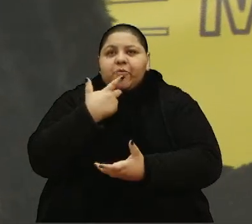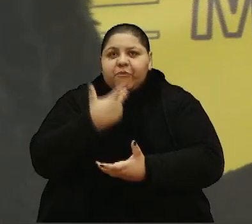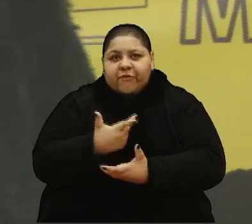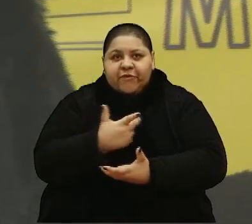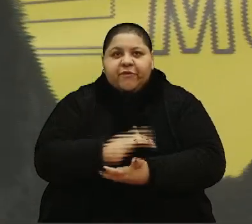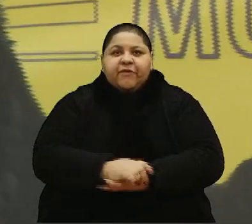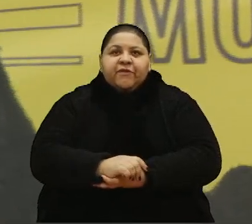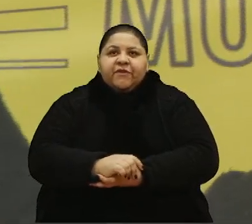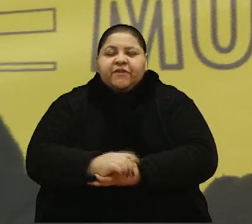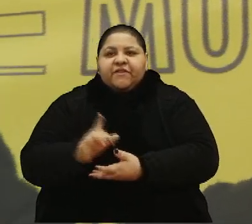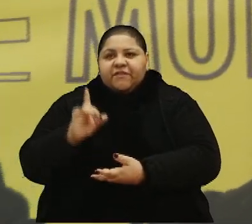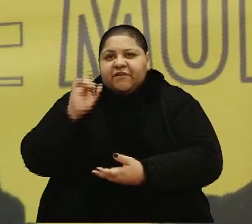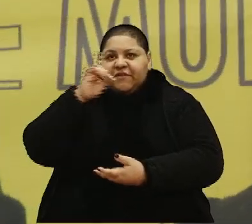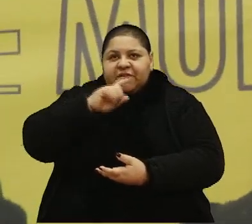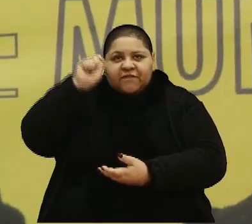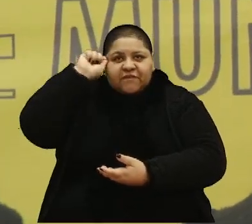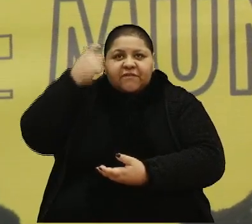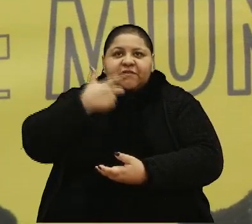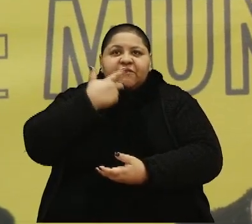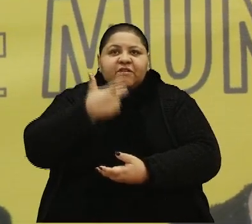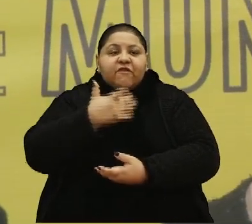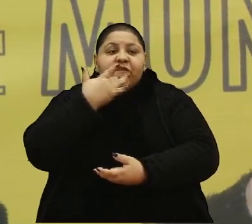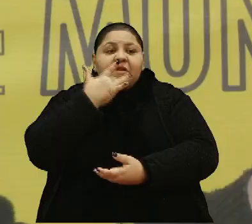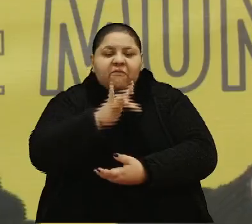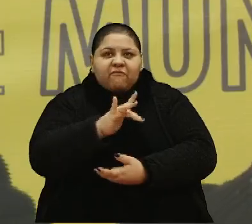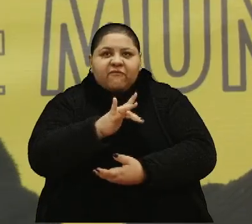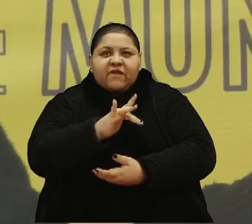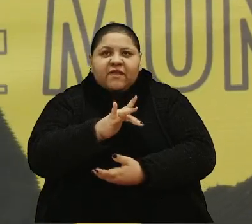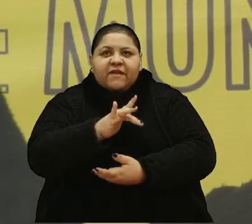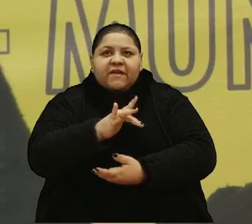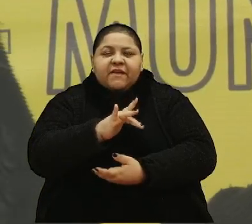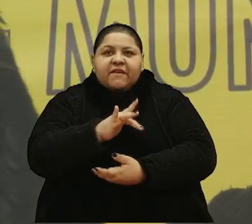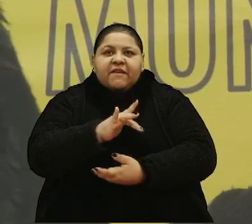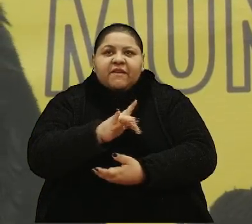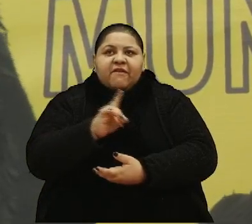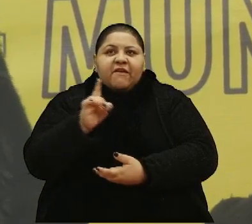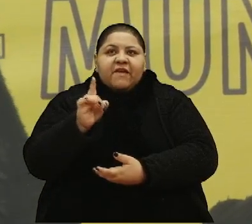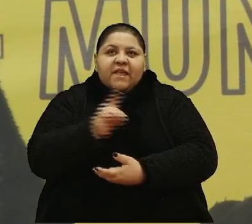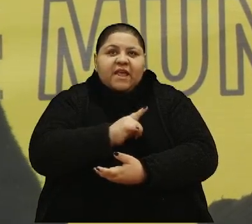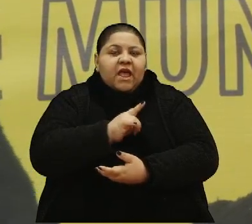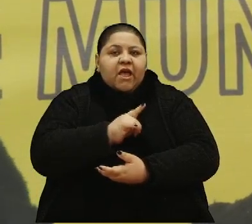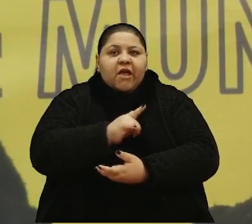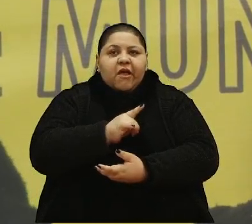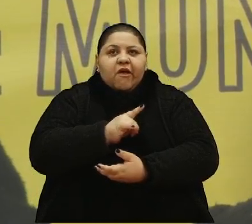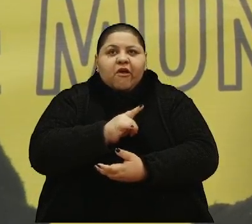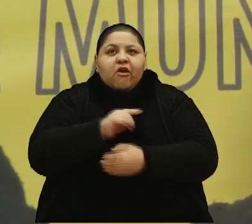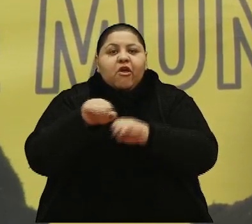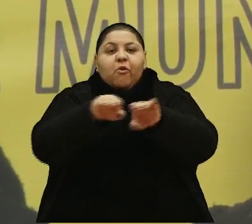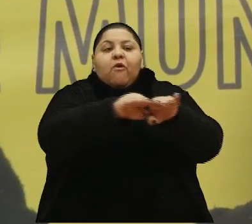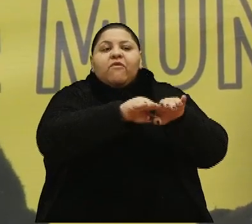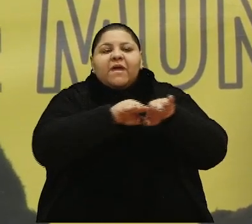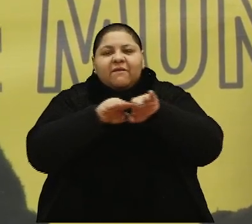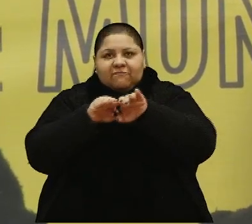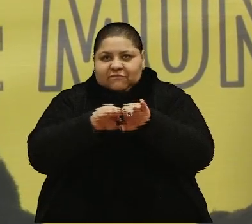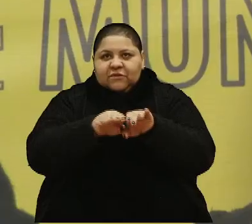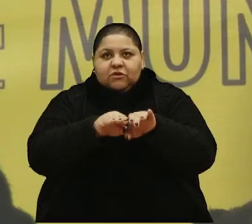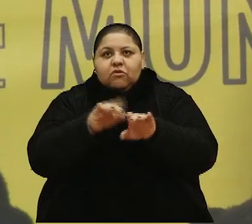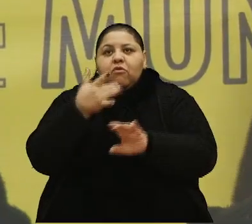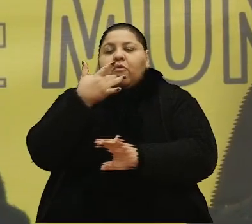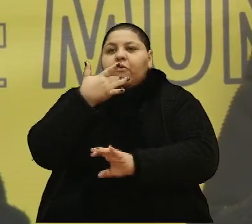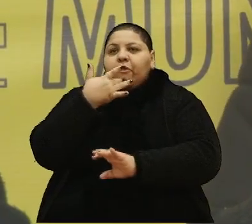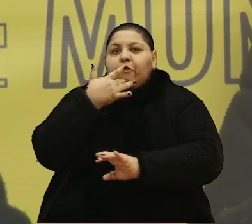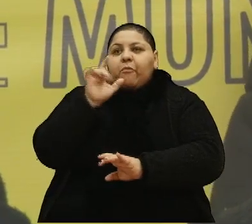mencionado, é muito difícil o negro falar para um branco que é de extrema posição sobre a igualdade, né? Quando um